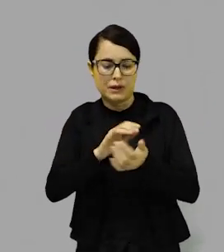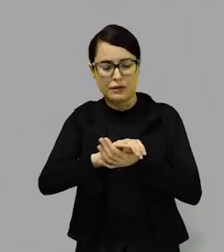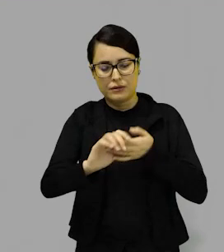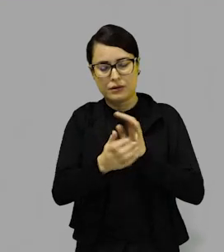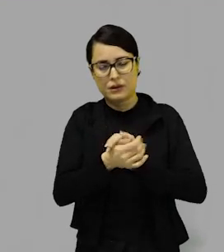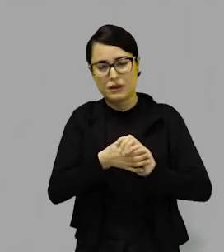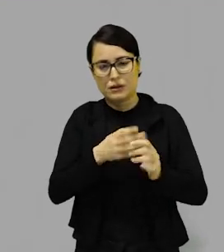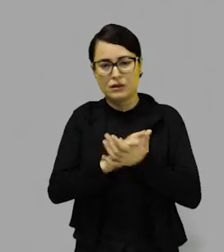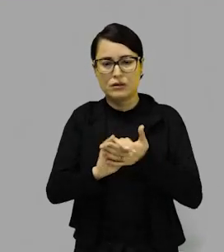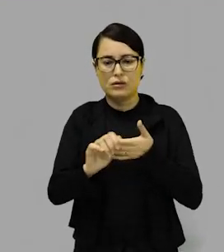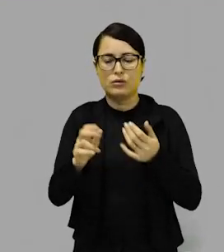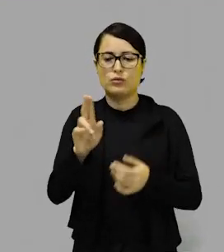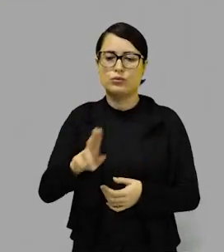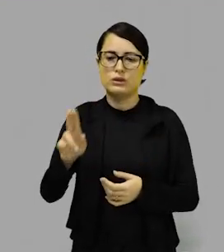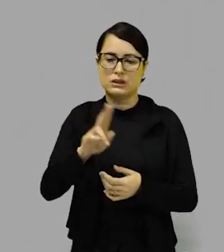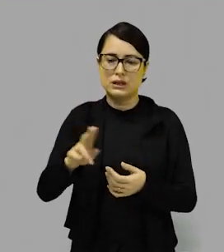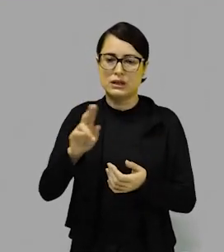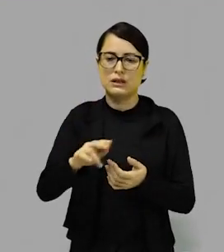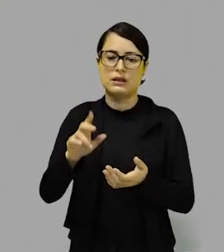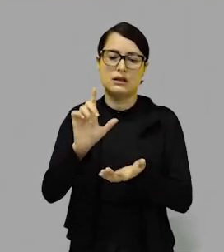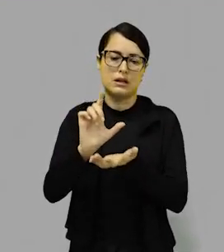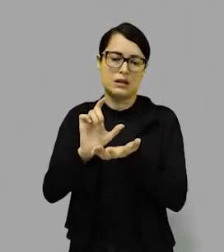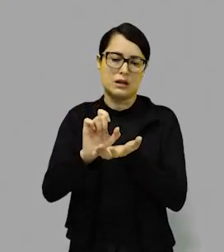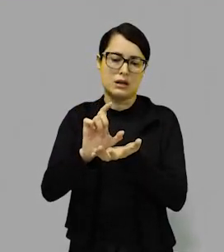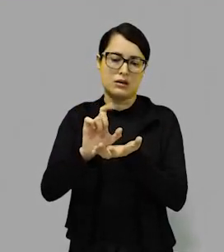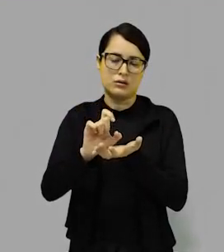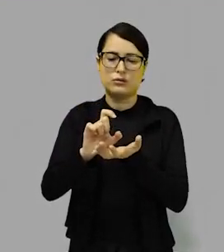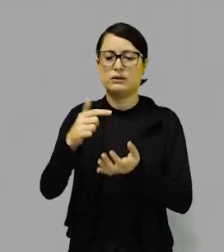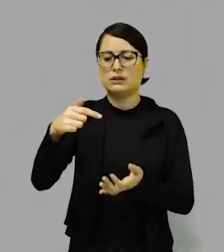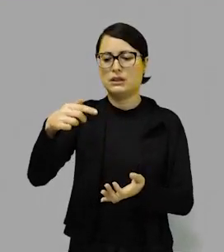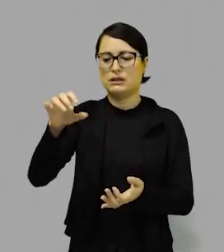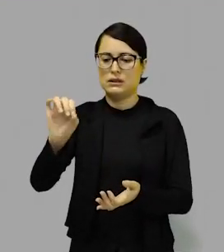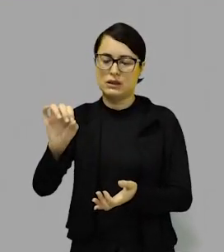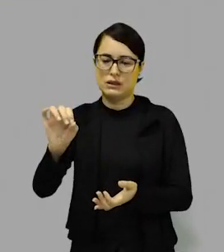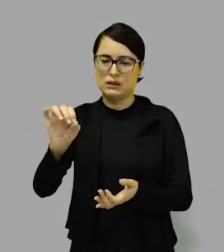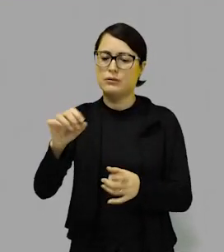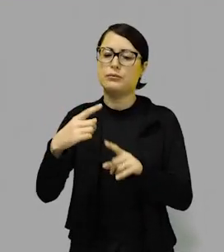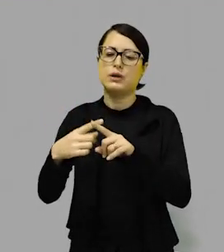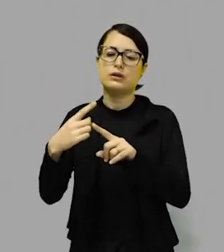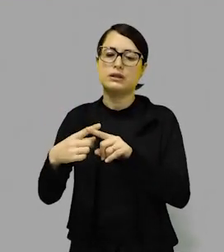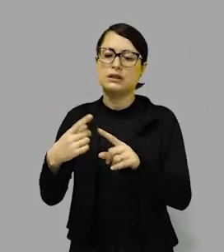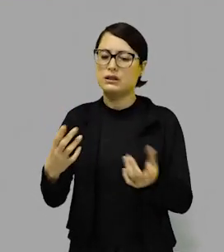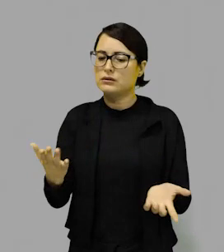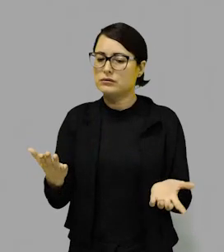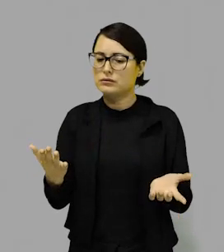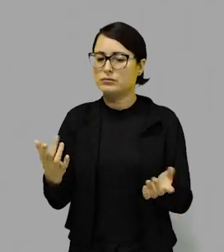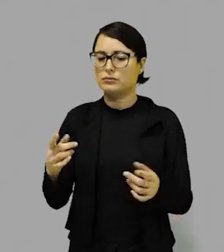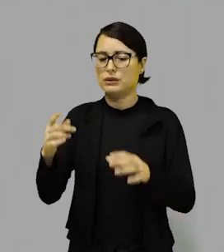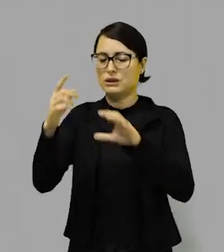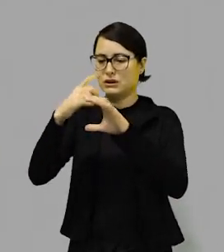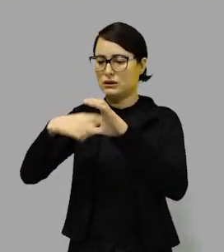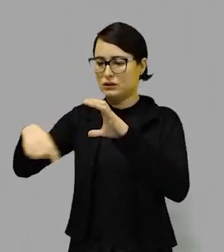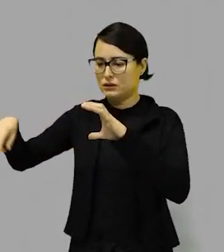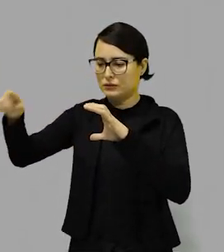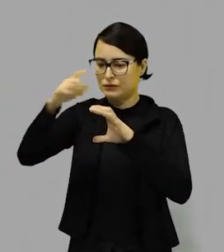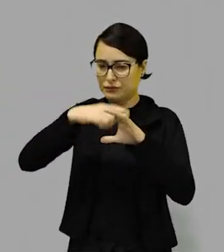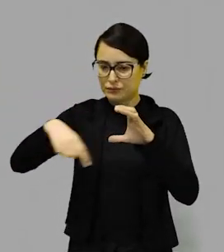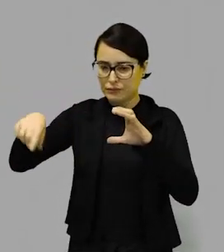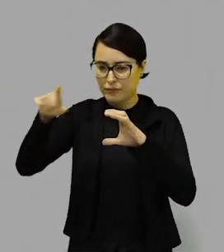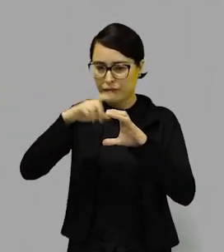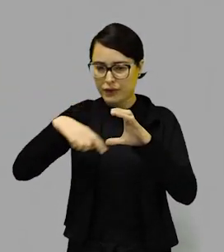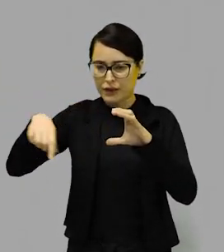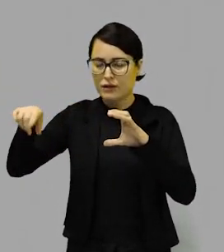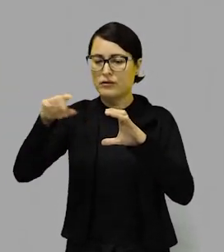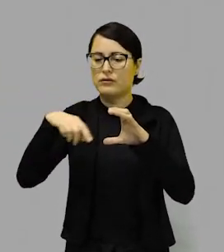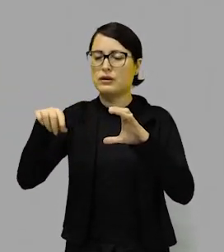mãos, utilizar álcool 70? Justamente porque este envelope viral, ele é feito de